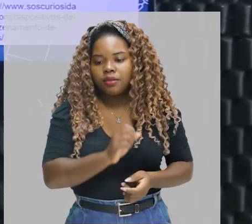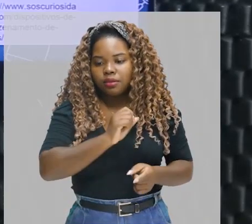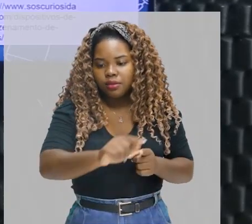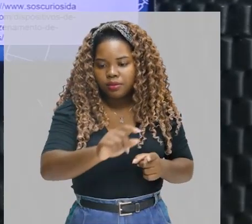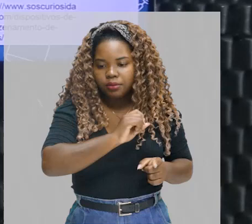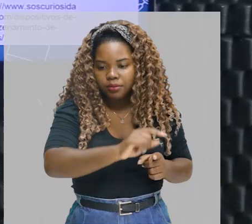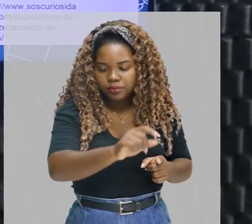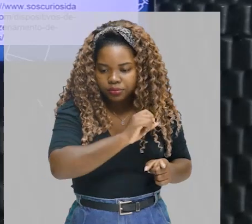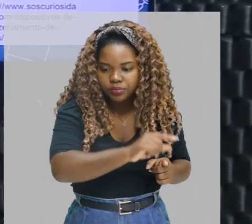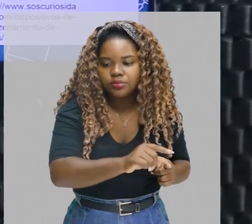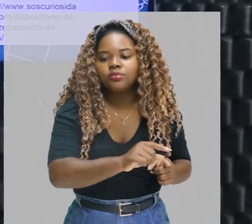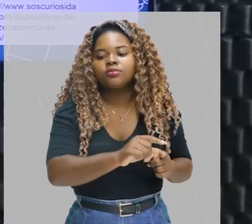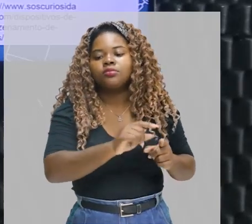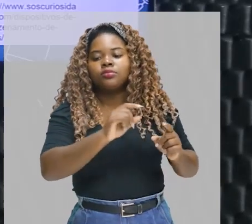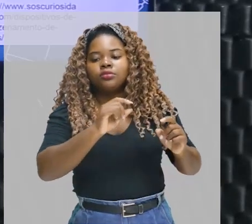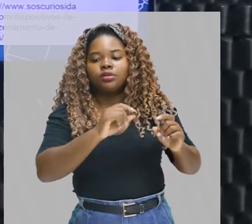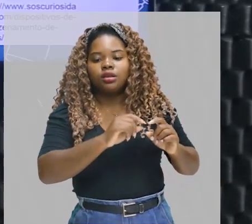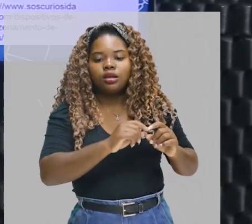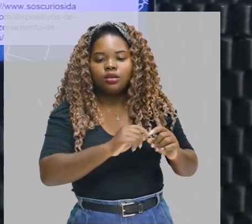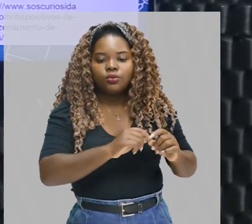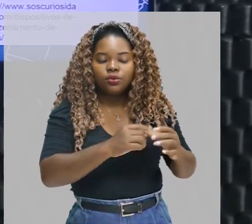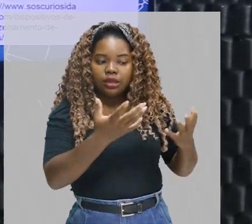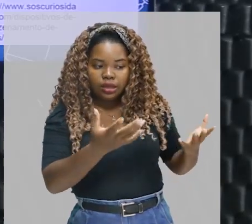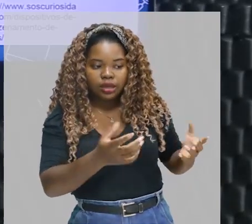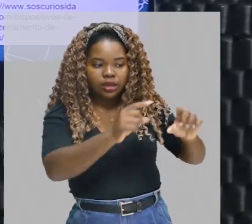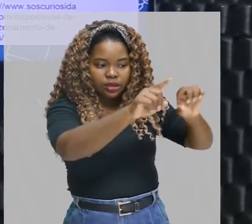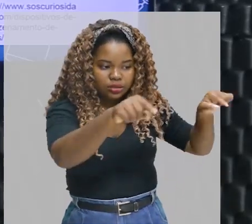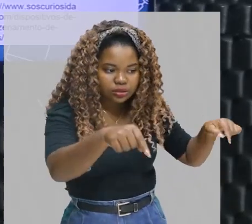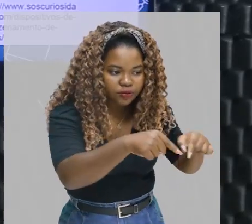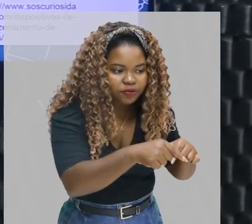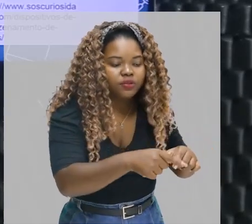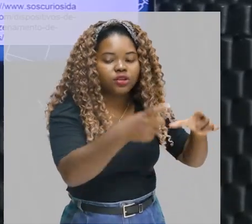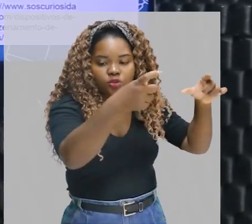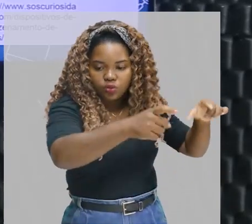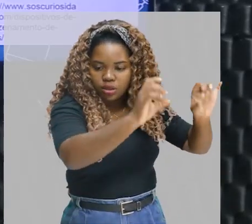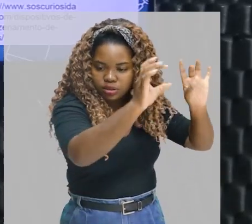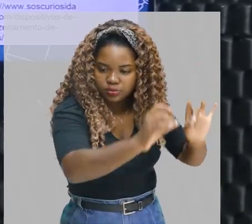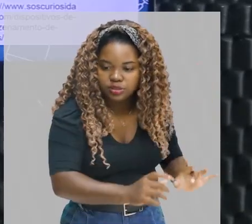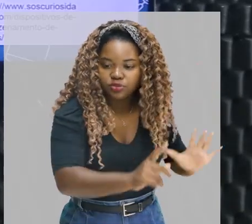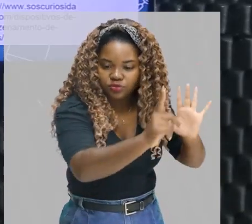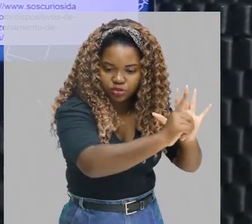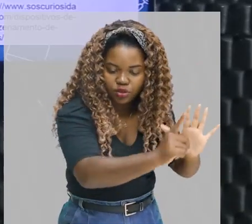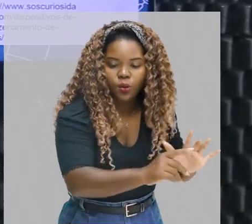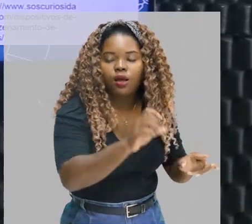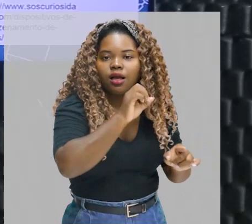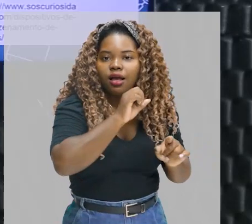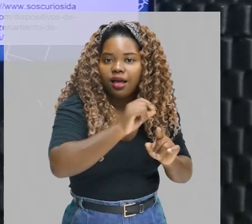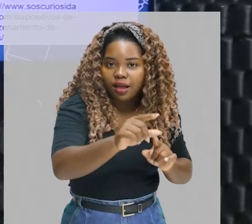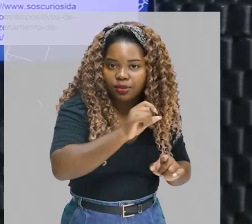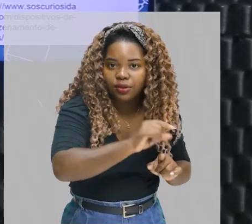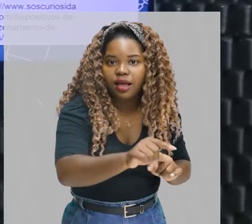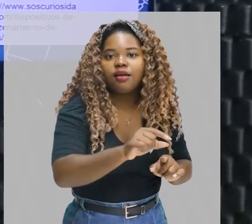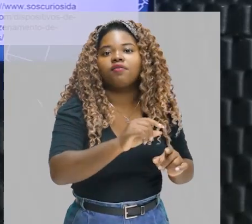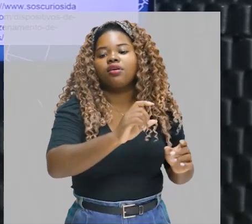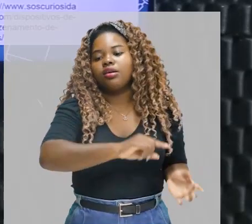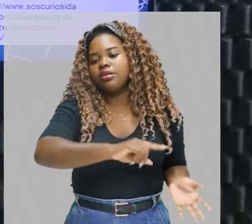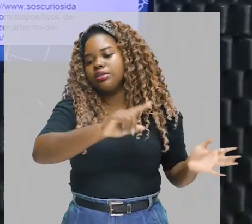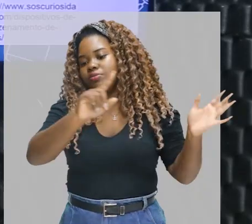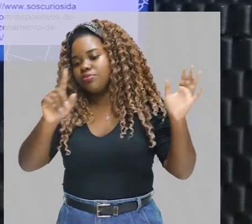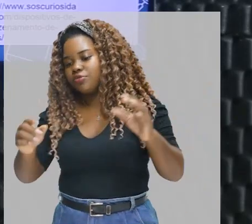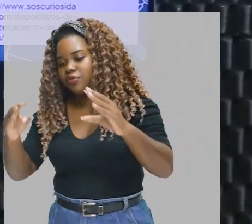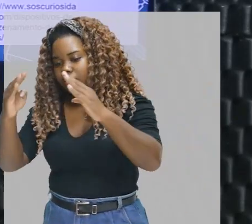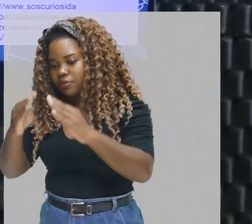isso que as famílias faziam, né, as pessoas faziam aí há basicamente 20, 25